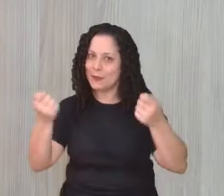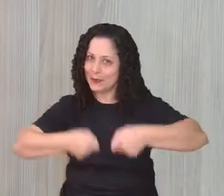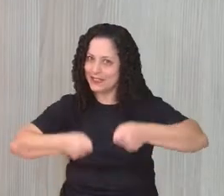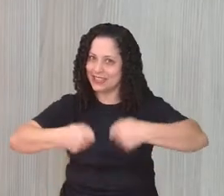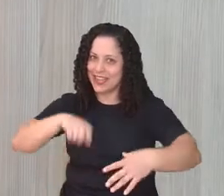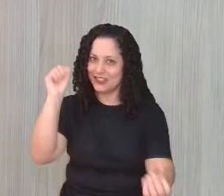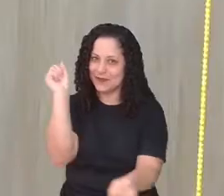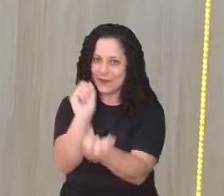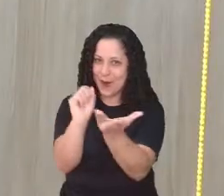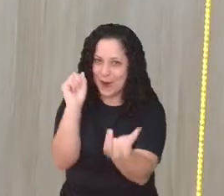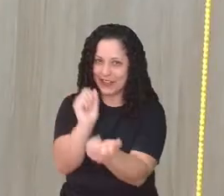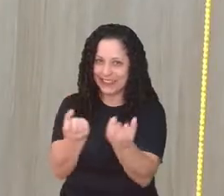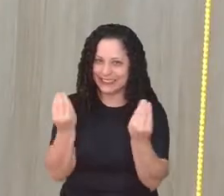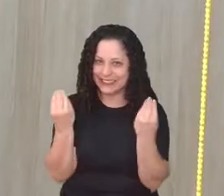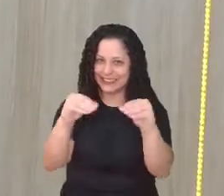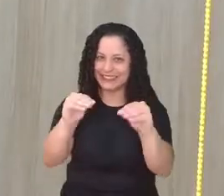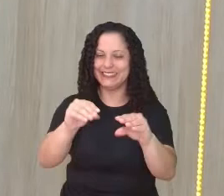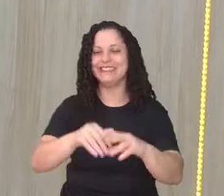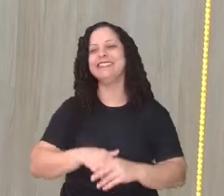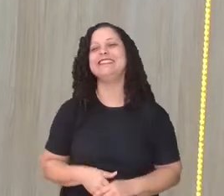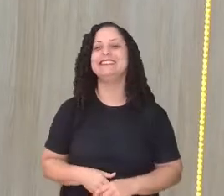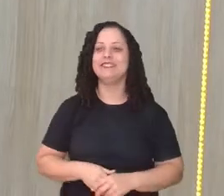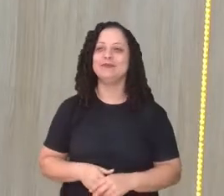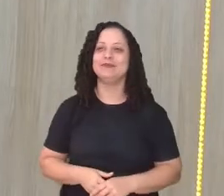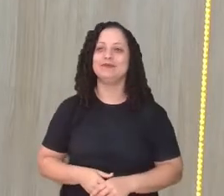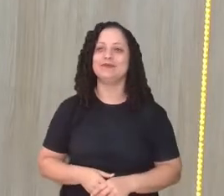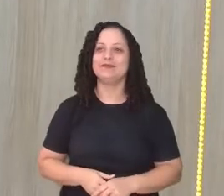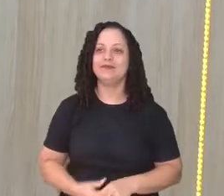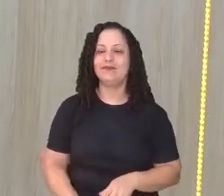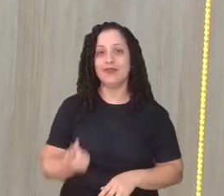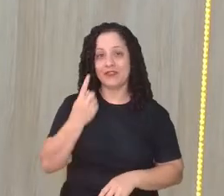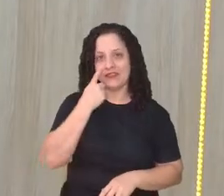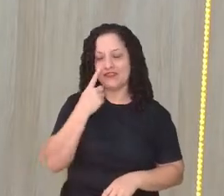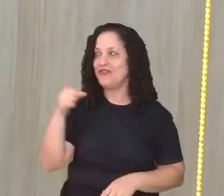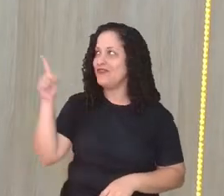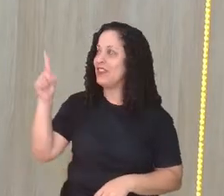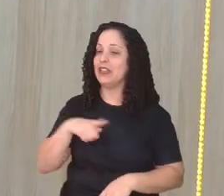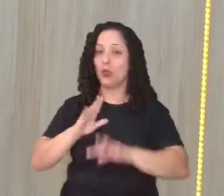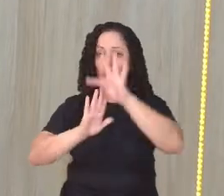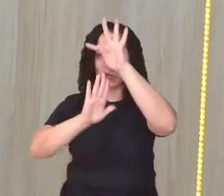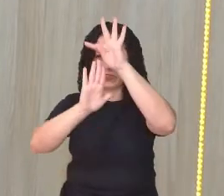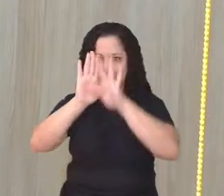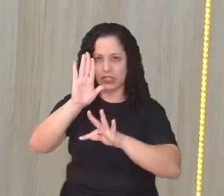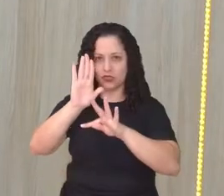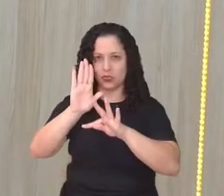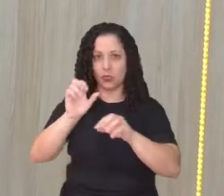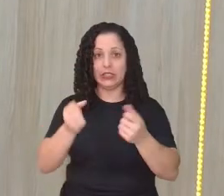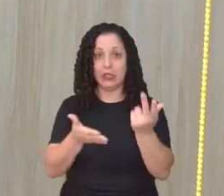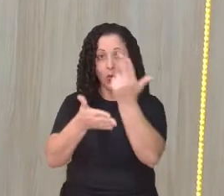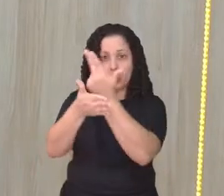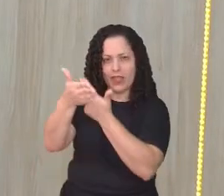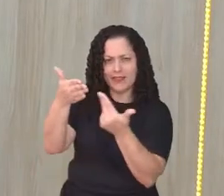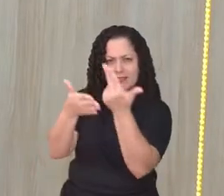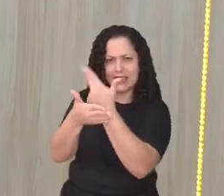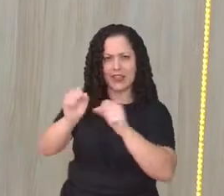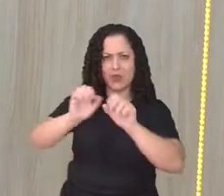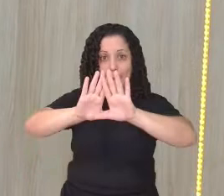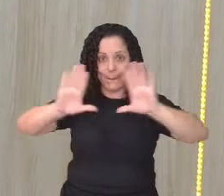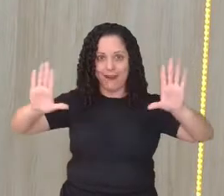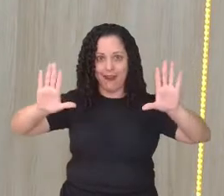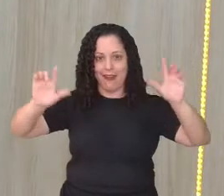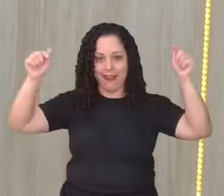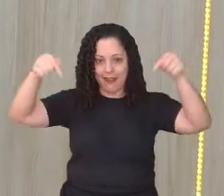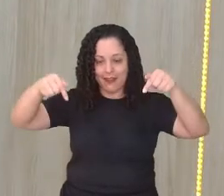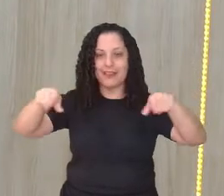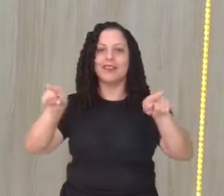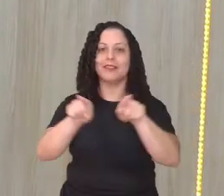Um spoilerzinho aqui. Olha, gente, quando vocês tiverem um texto com uma figura, esta figura também é